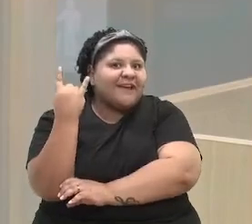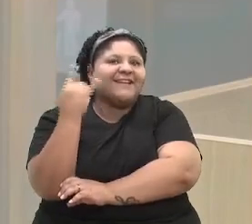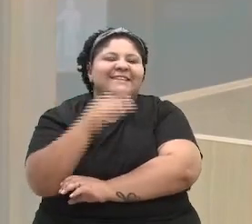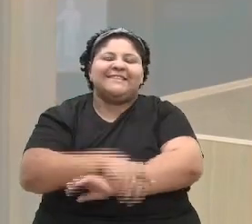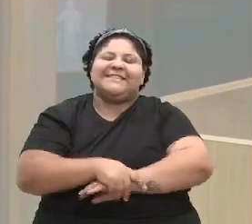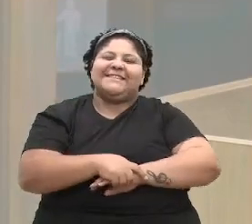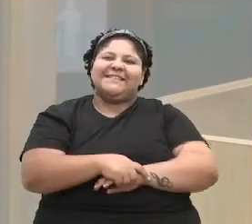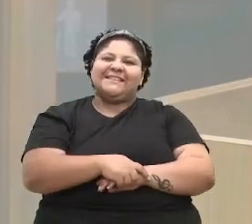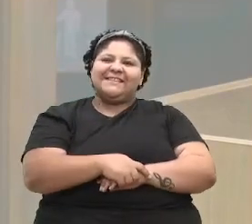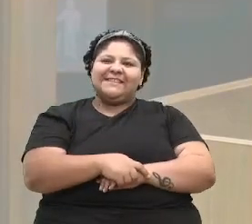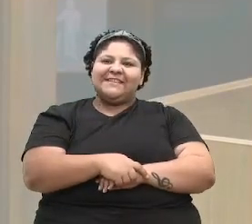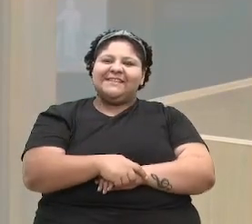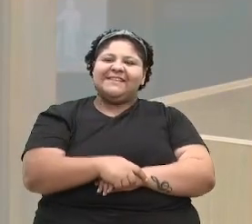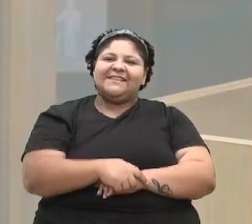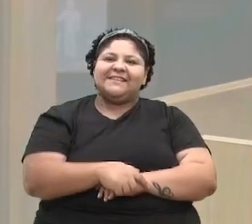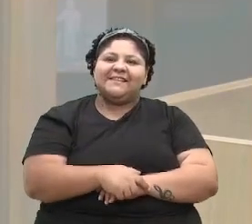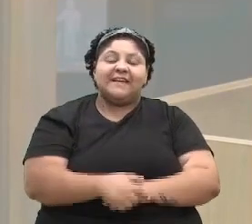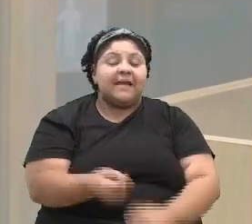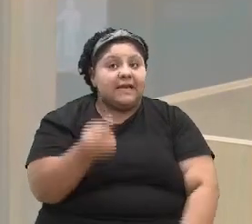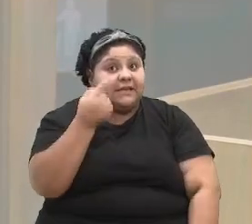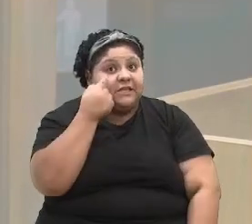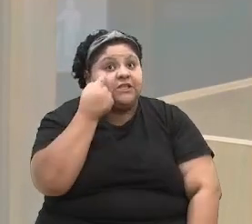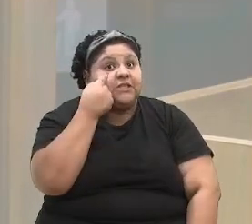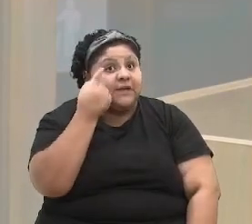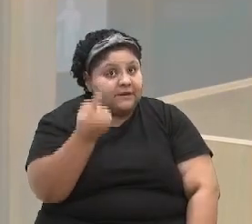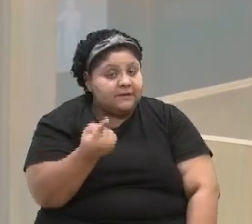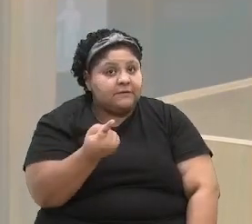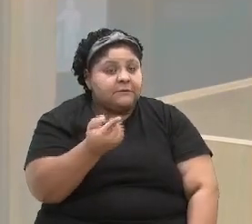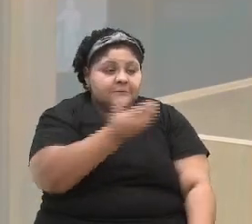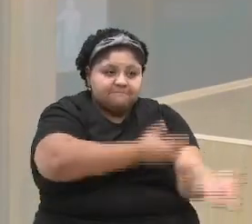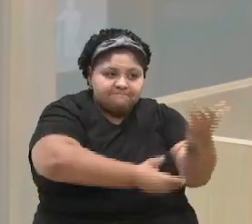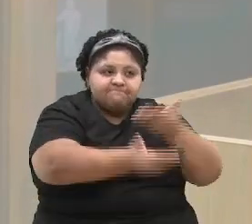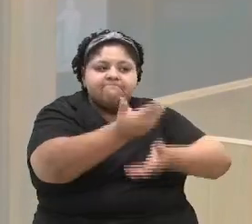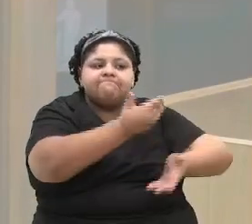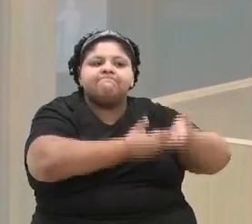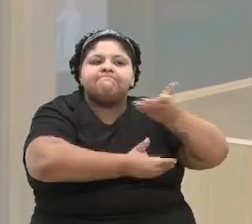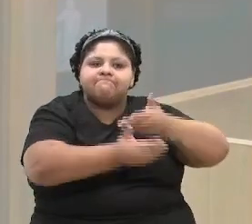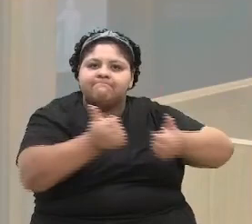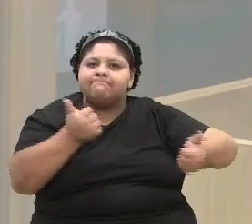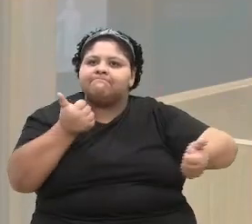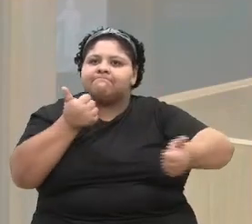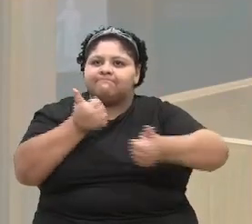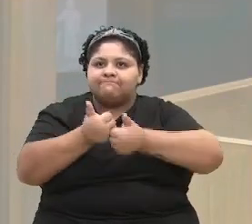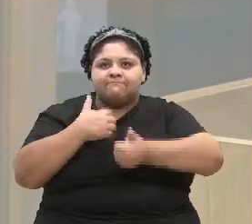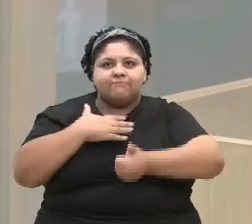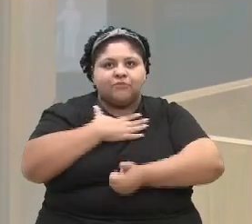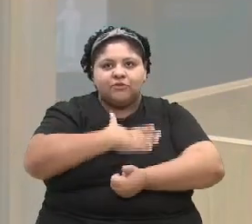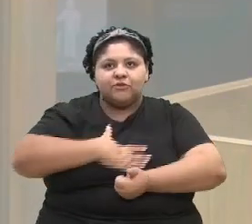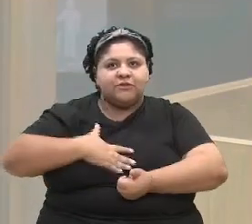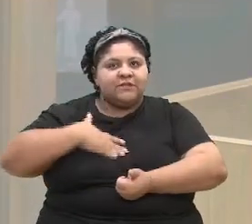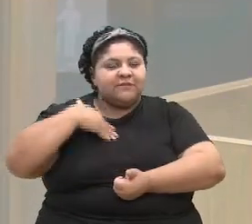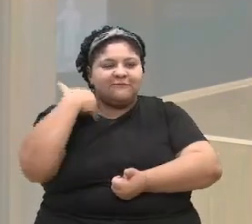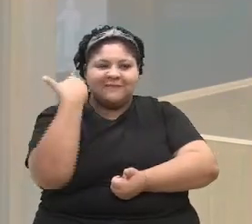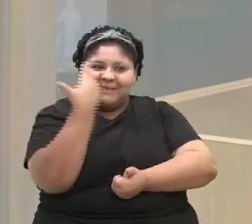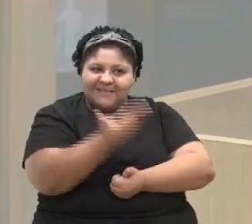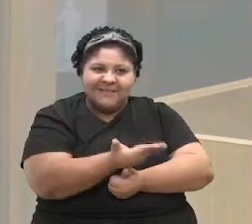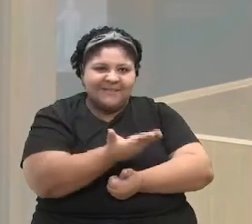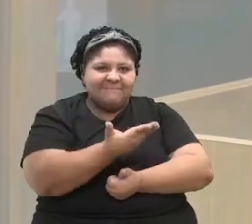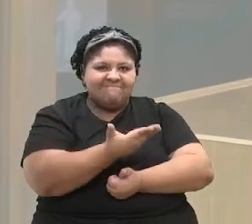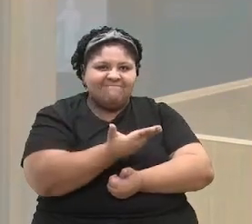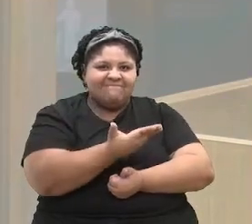adora. Ele enxerga e interage conosco da forma dele. E isso, para mim, é